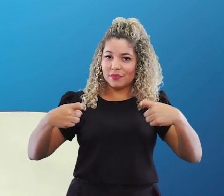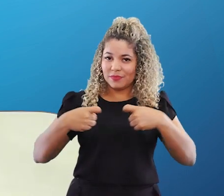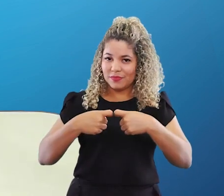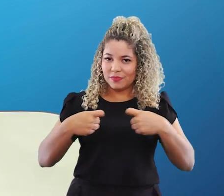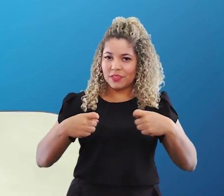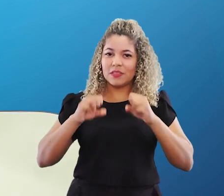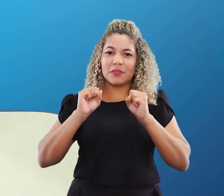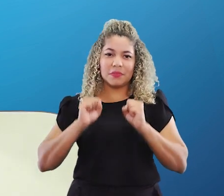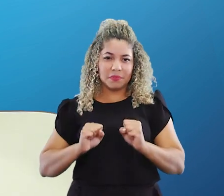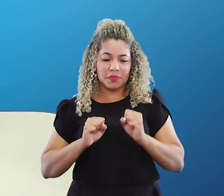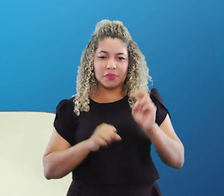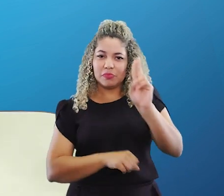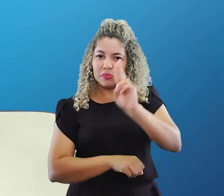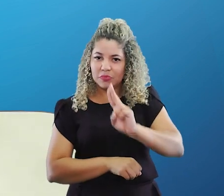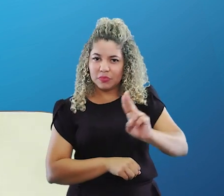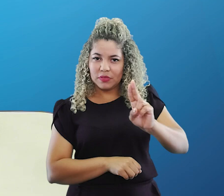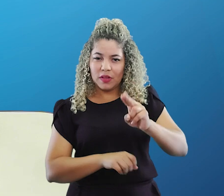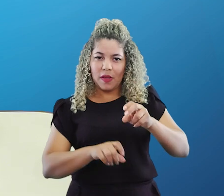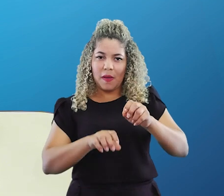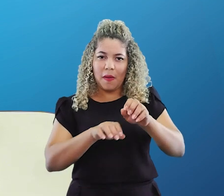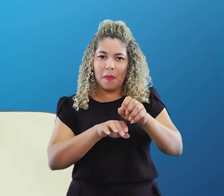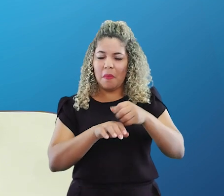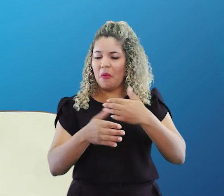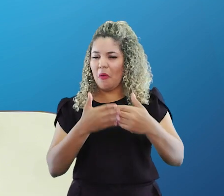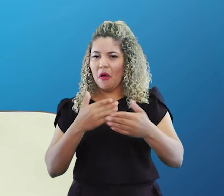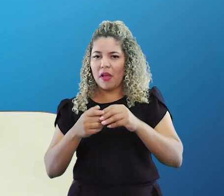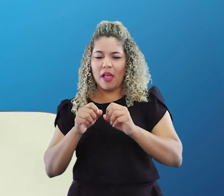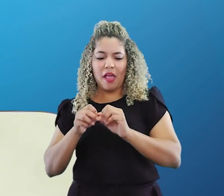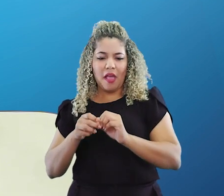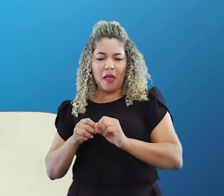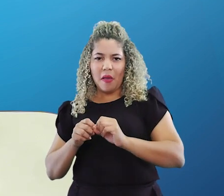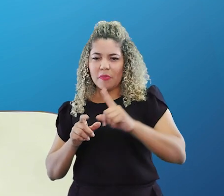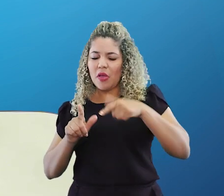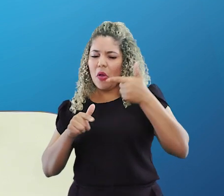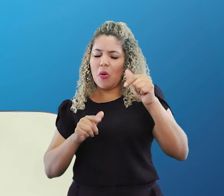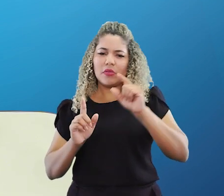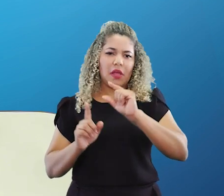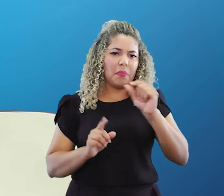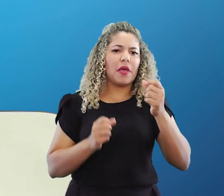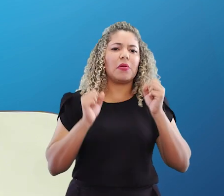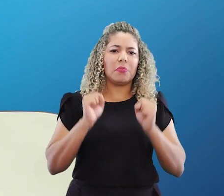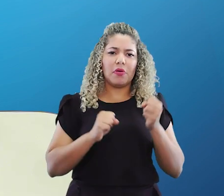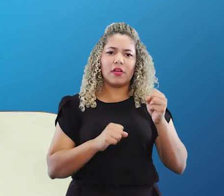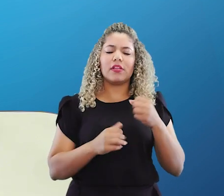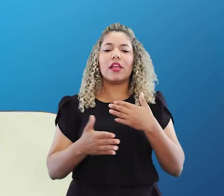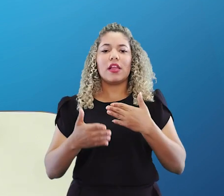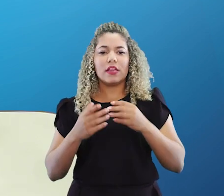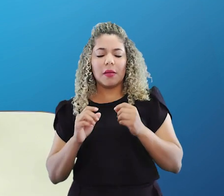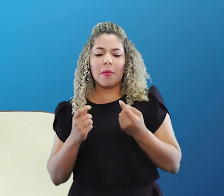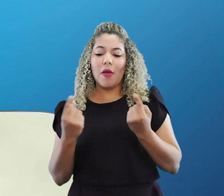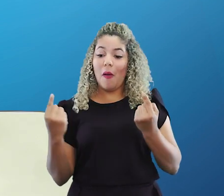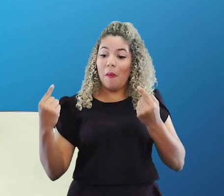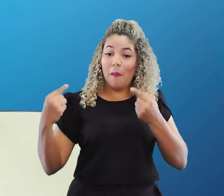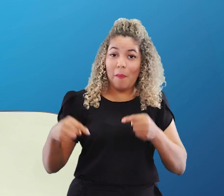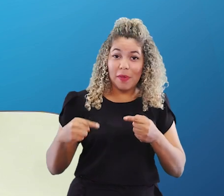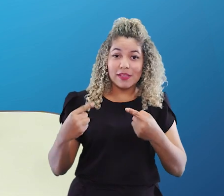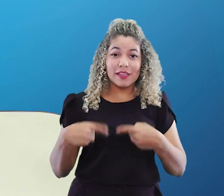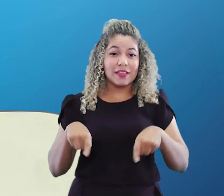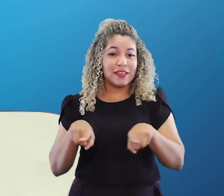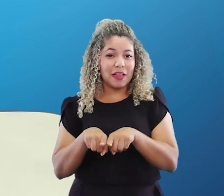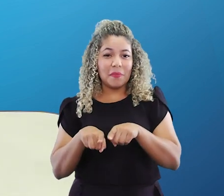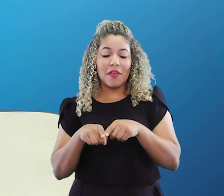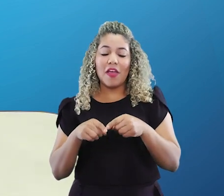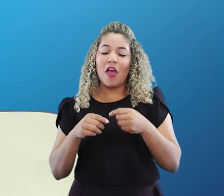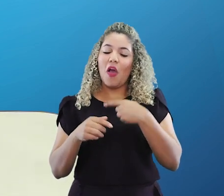elástico. Ele pode servir para arremessar algum objeto, arremessar uma outra peça, pode ser feita uma pequena competição ou